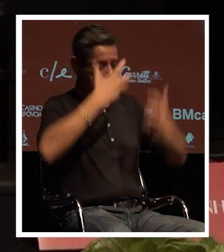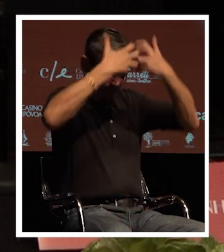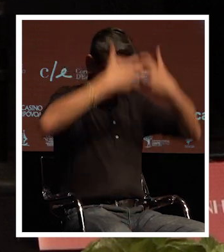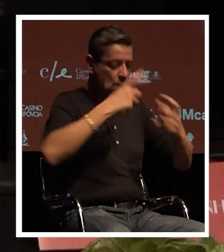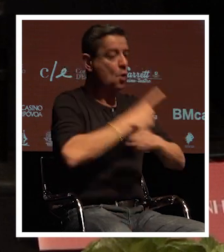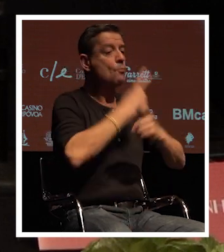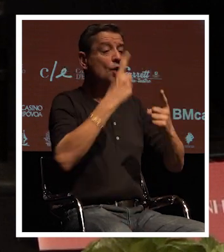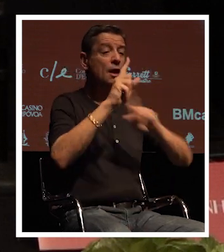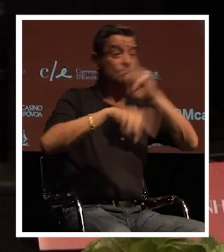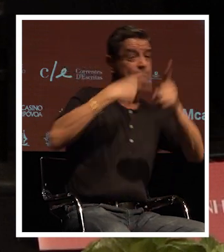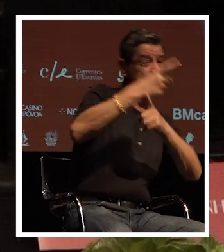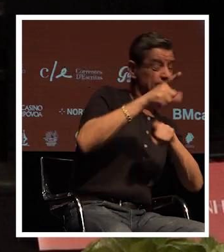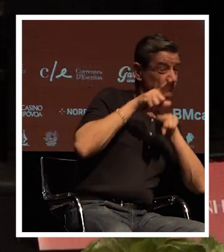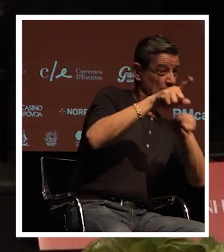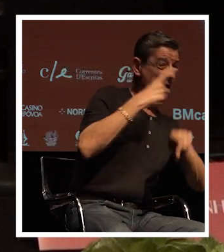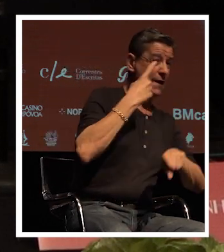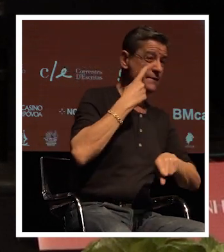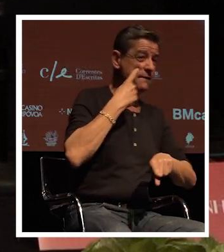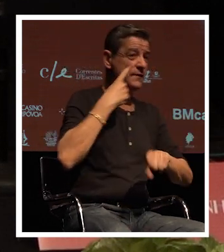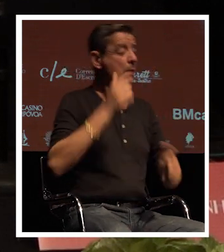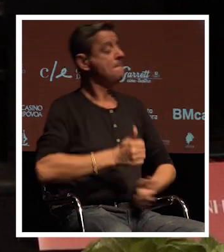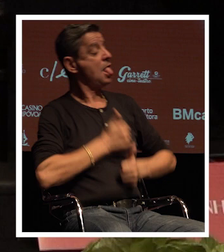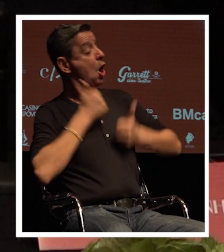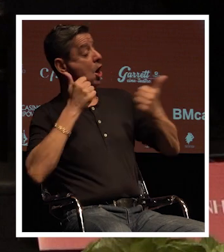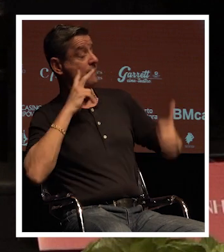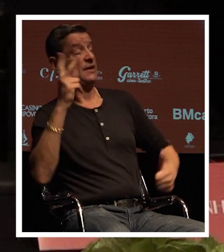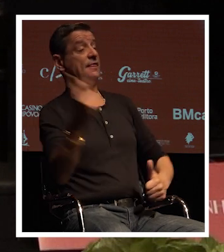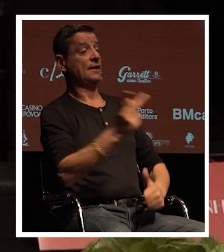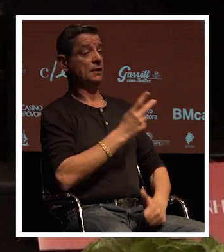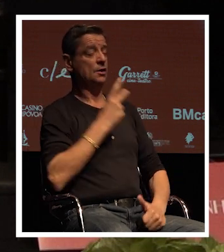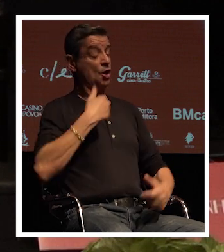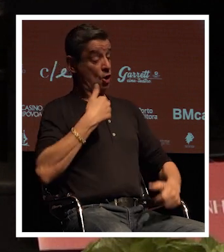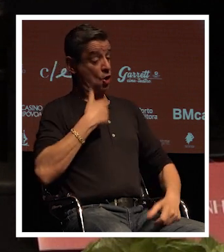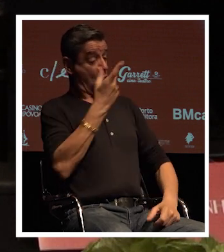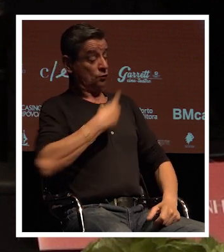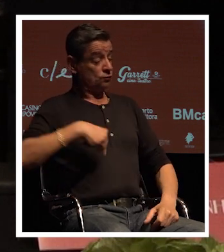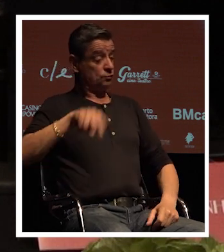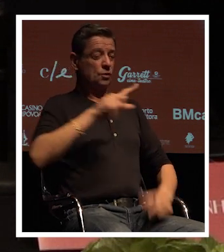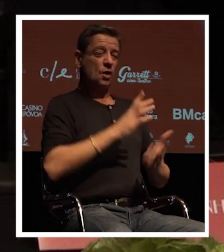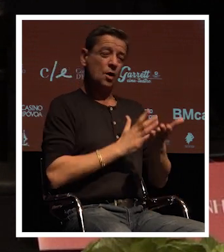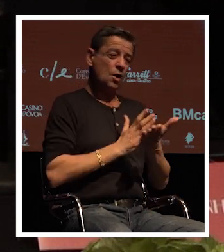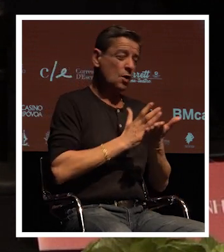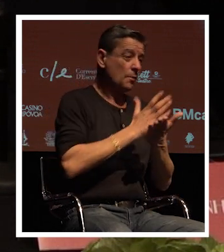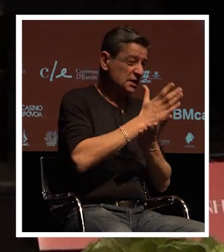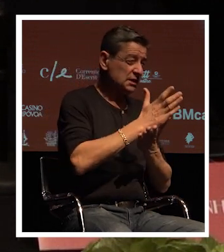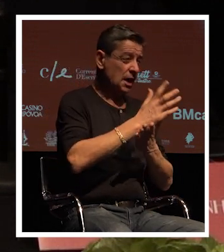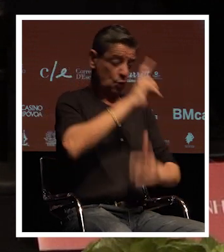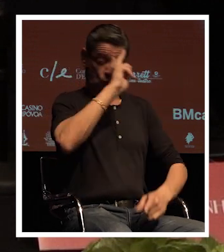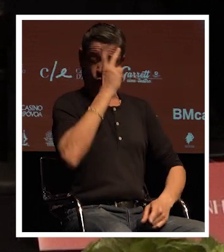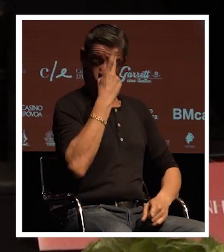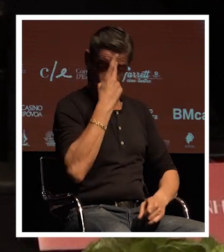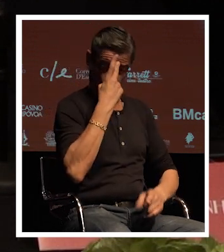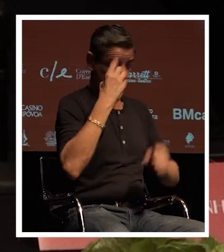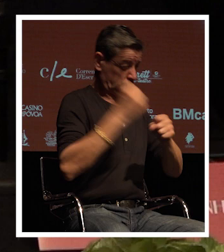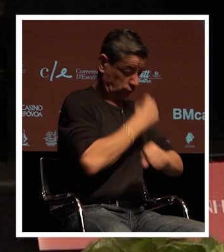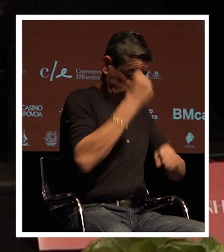o porquê do outro estar a viver a sua melhor vida e nós continuarmos a esgravatar diariamente